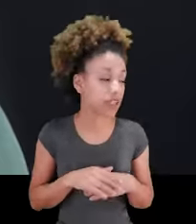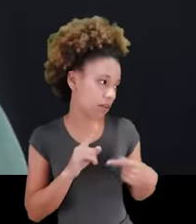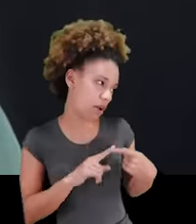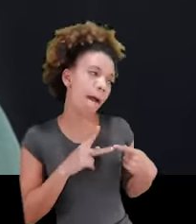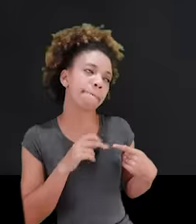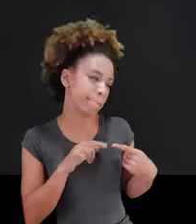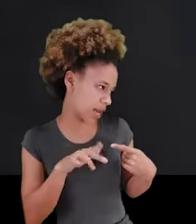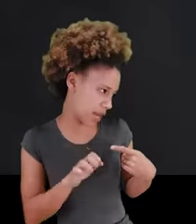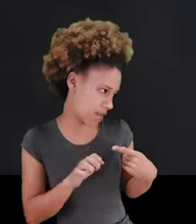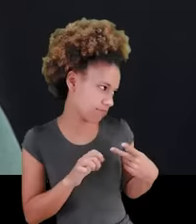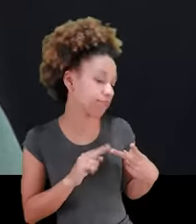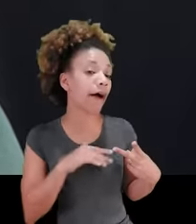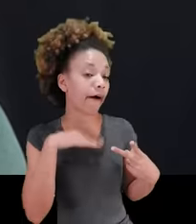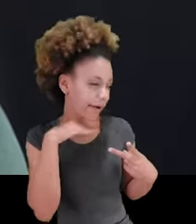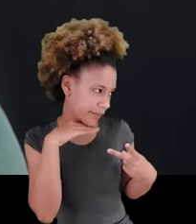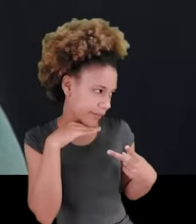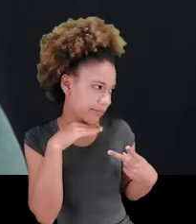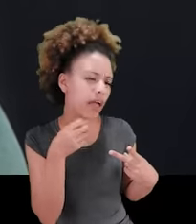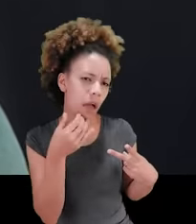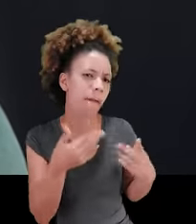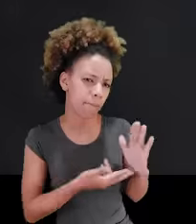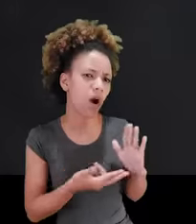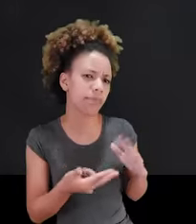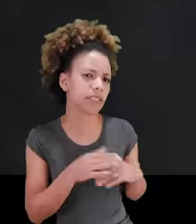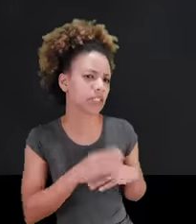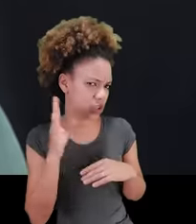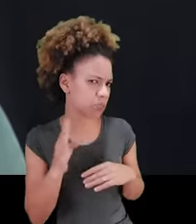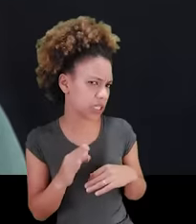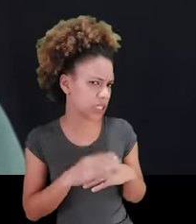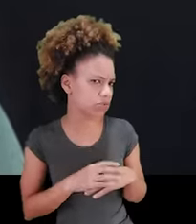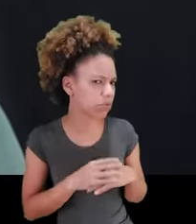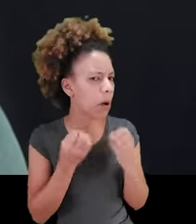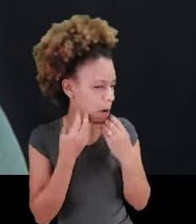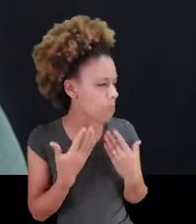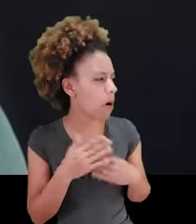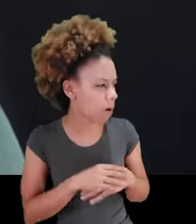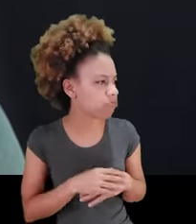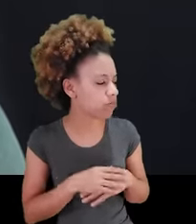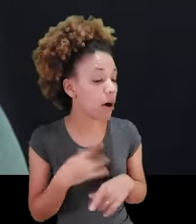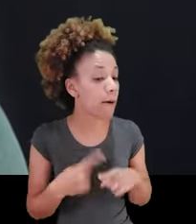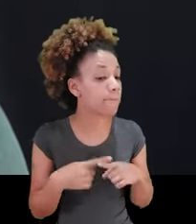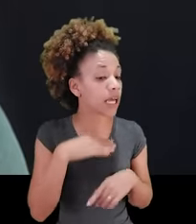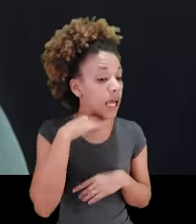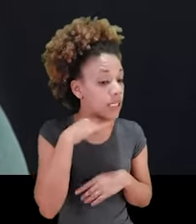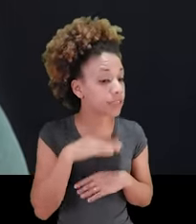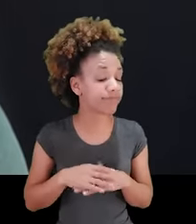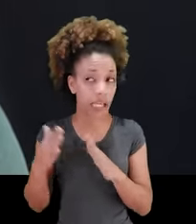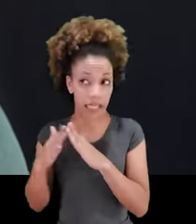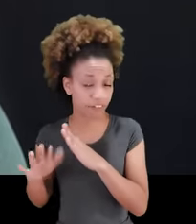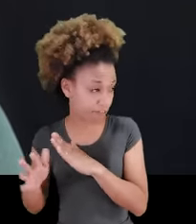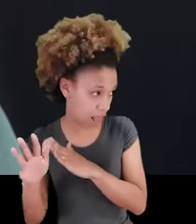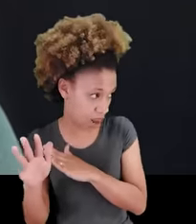Pelé, obviamente. Anitta, eu acho que a Anitta é uma boa representante do Brasil. Uhum. Eu acho ela uma puta representante do Brasil. Porque a Anitta é uma mulher que veio da